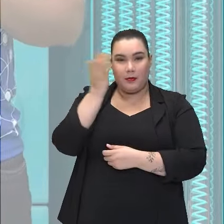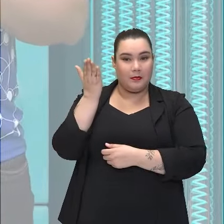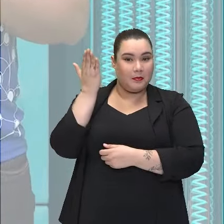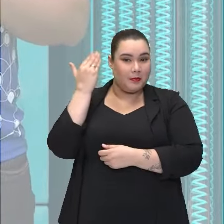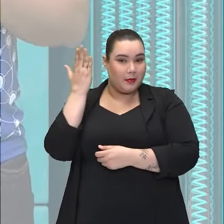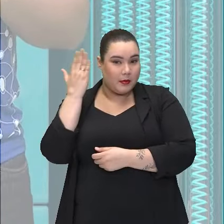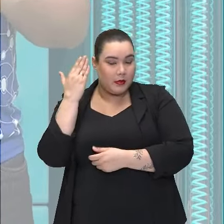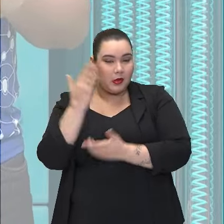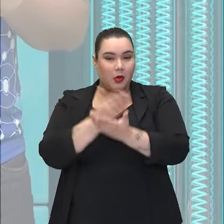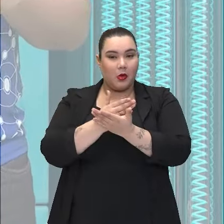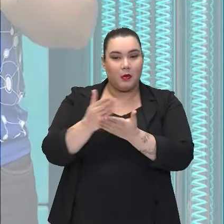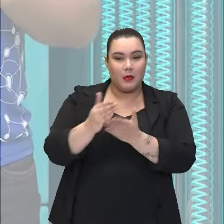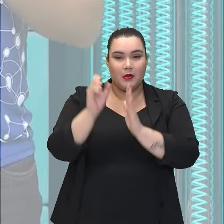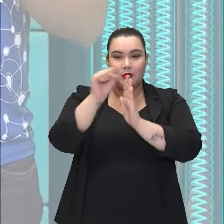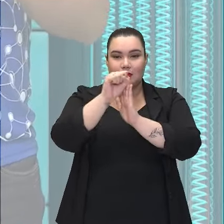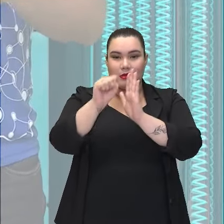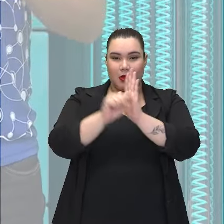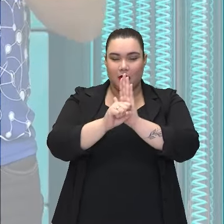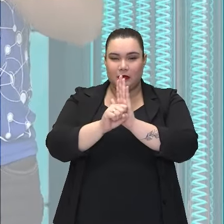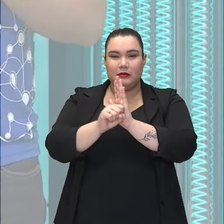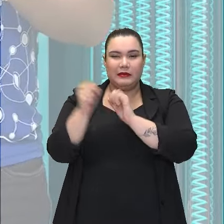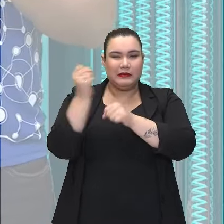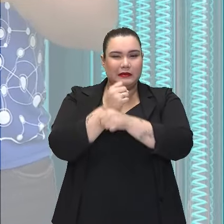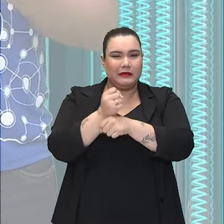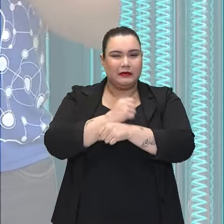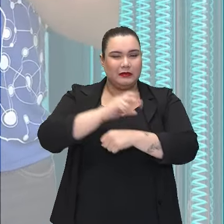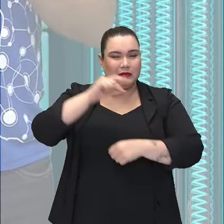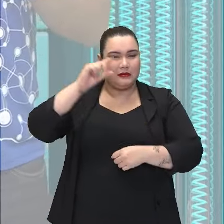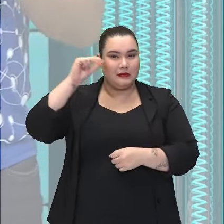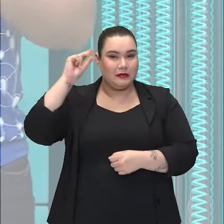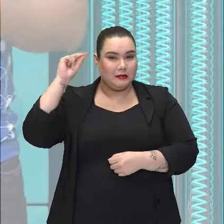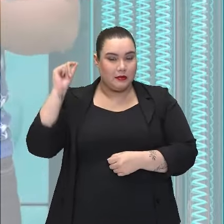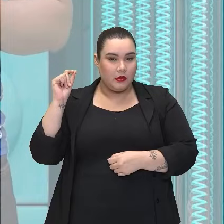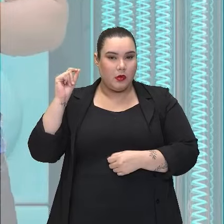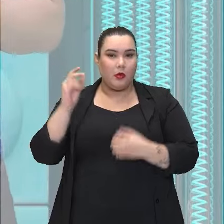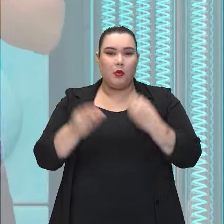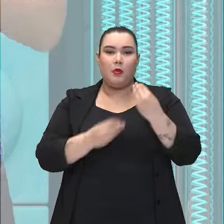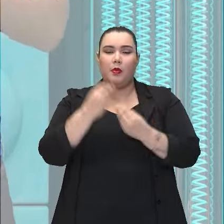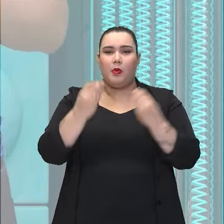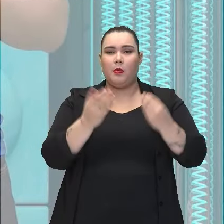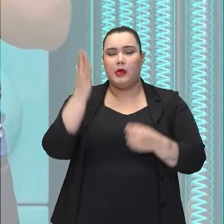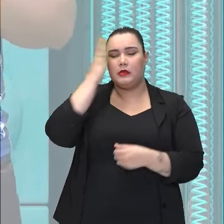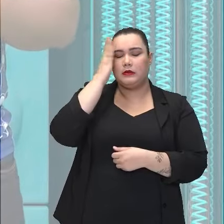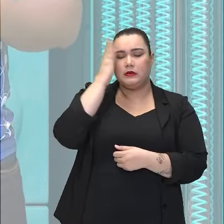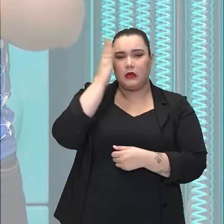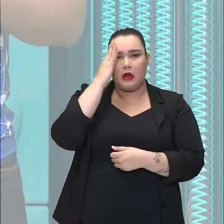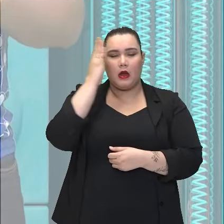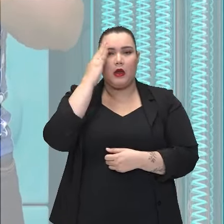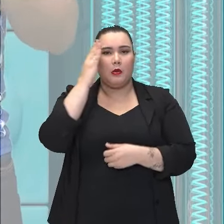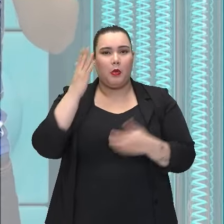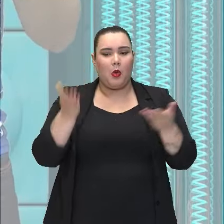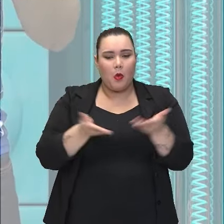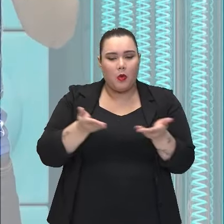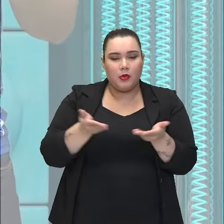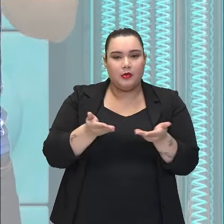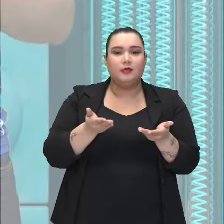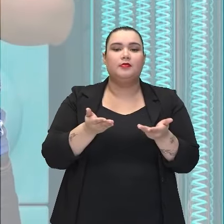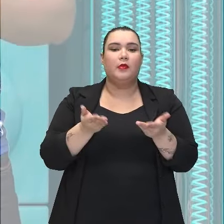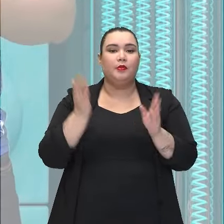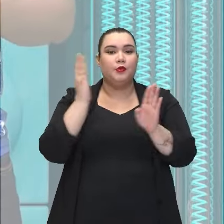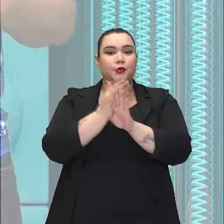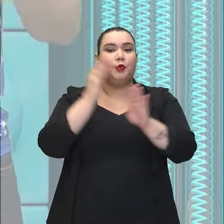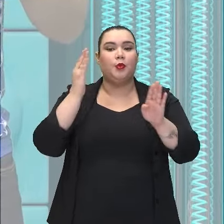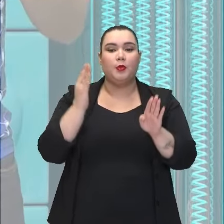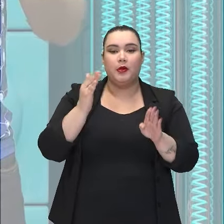início do século, tempos muito remotos, lá atrás, como é que nós ficamos sabendo disso hoje? A descoberta,